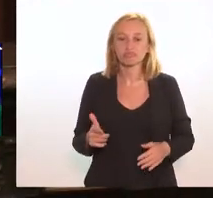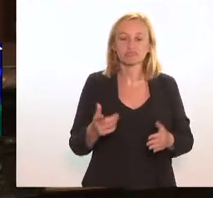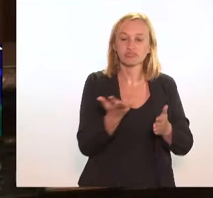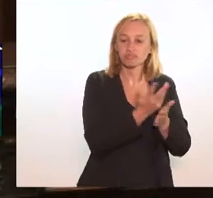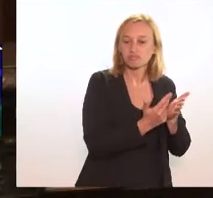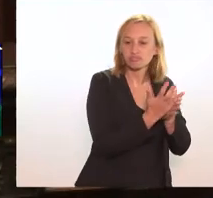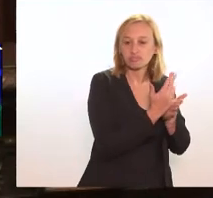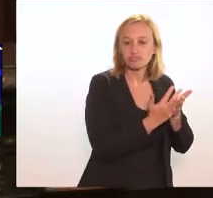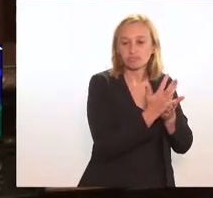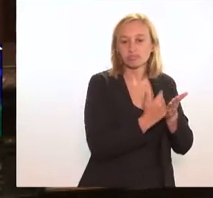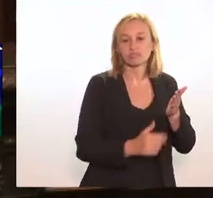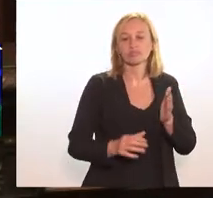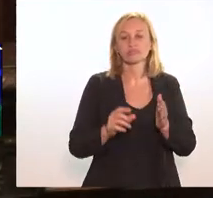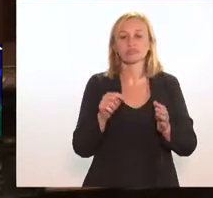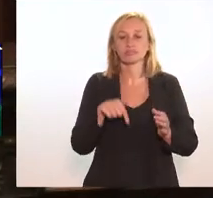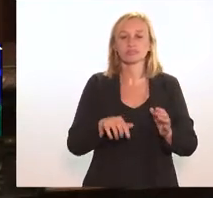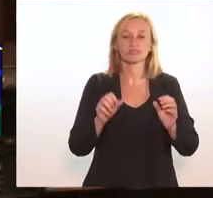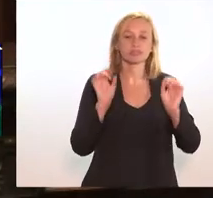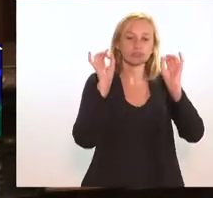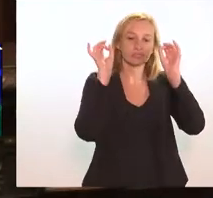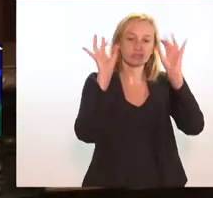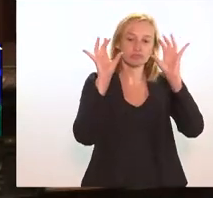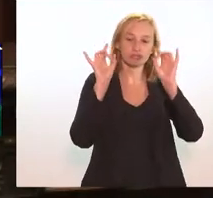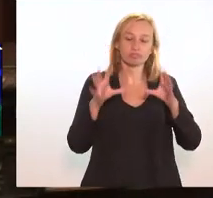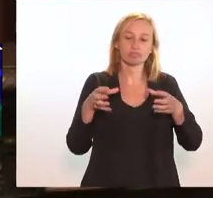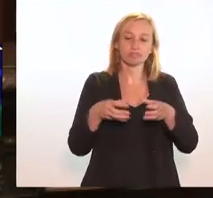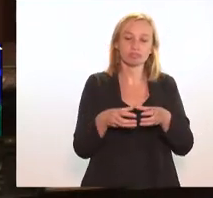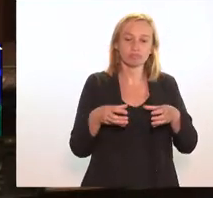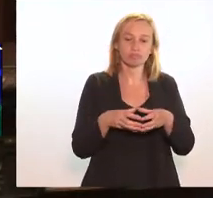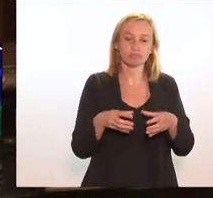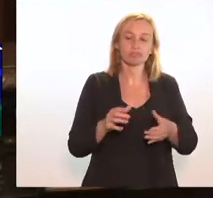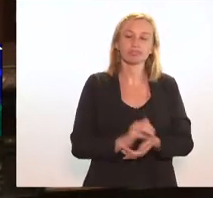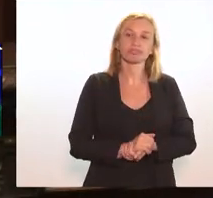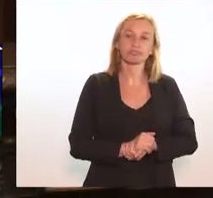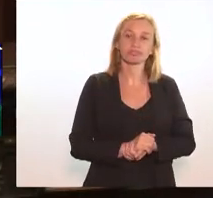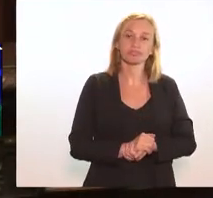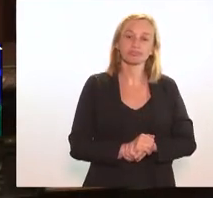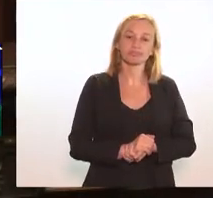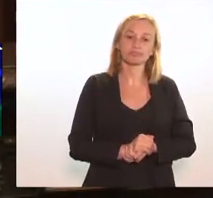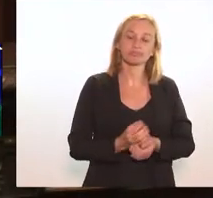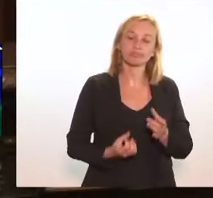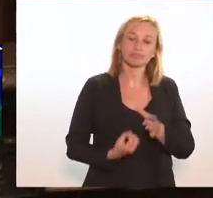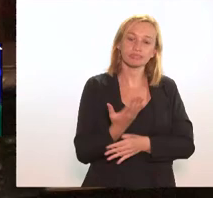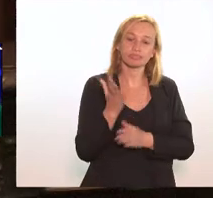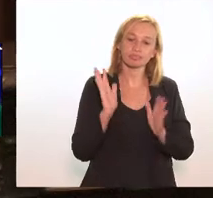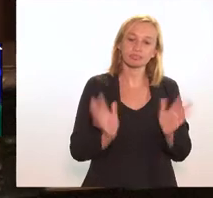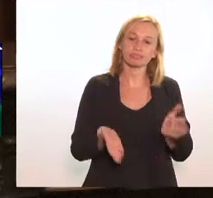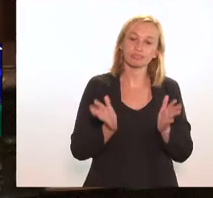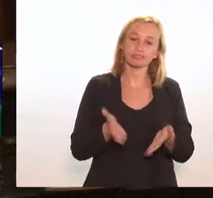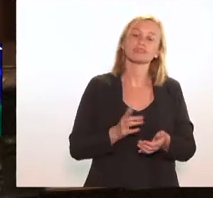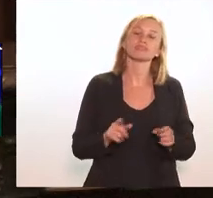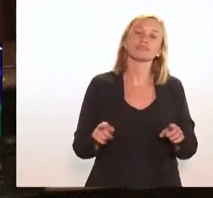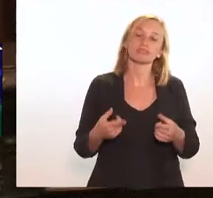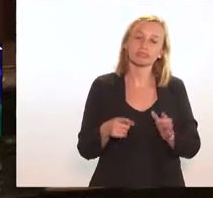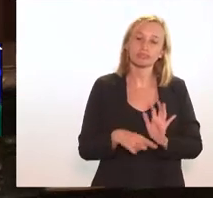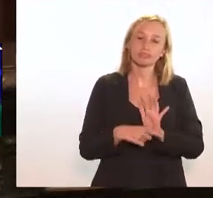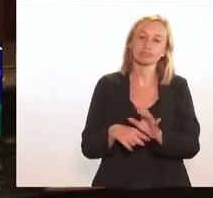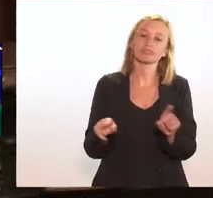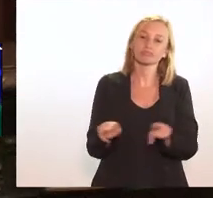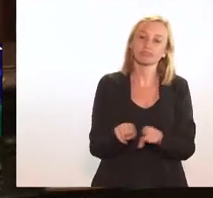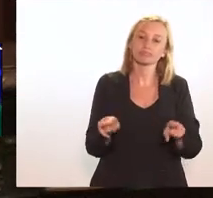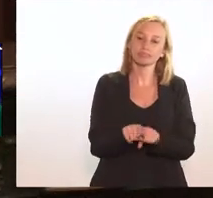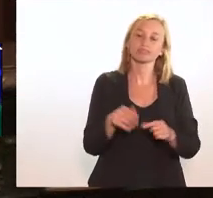mapeamento que essa comissão especial que a gente instaurou hoje vai dar também o